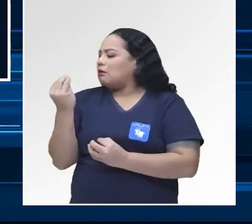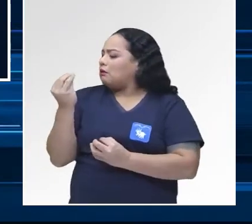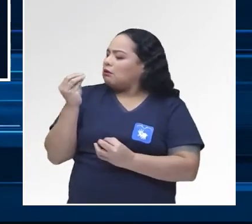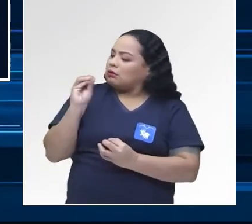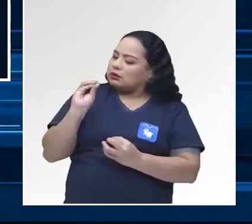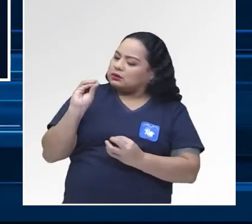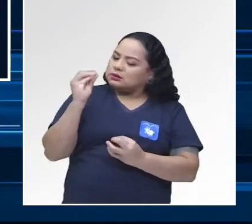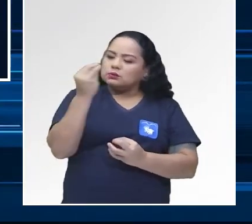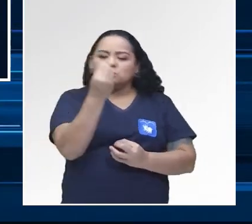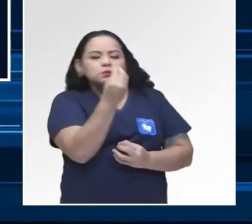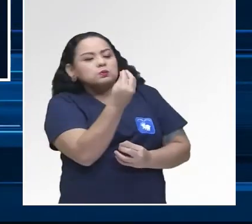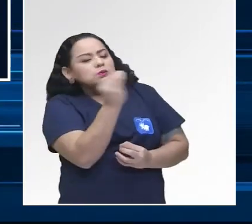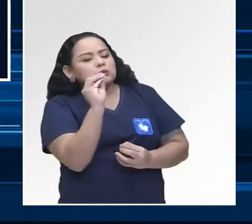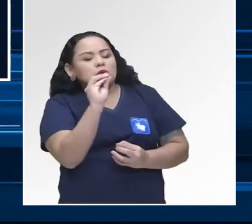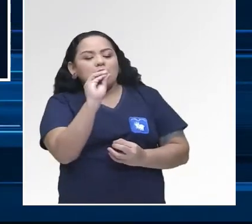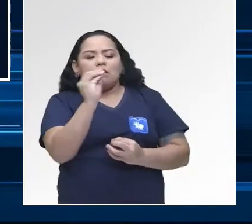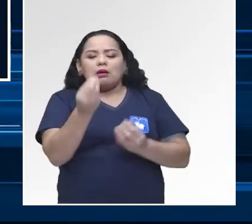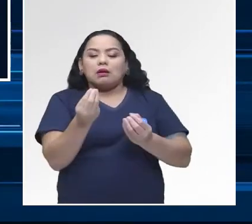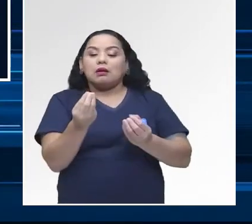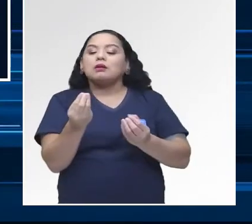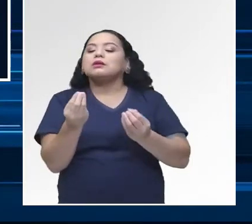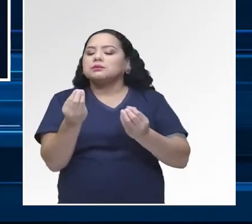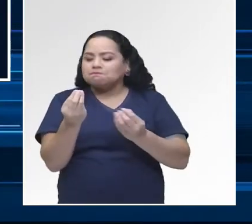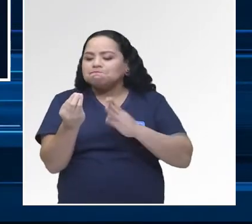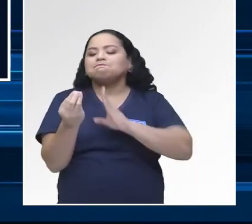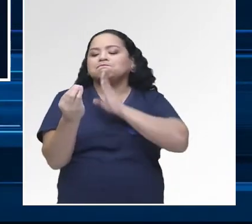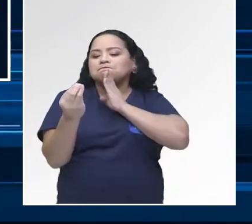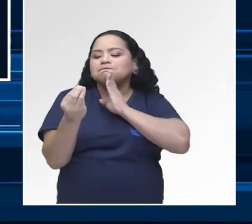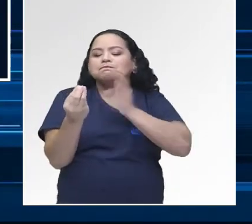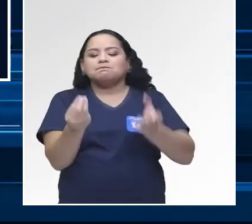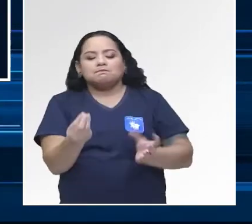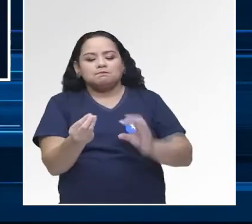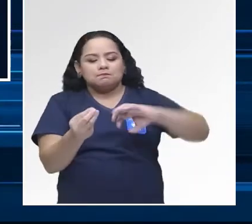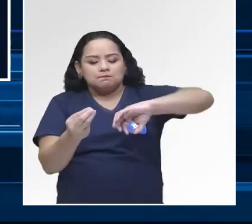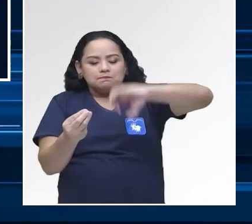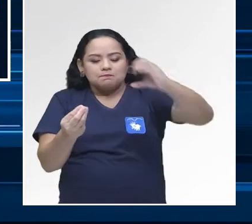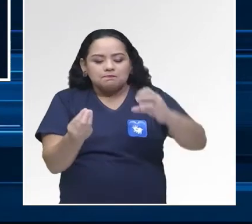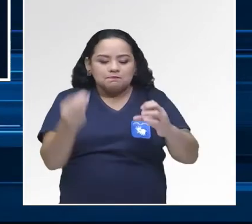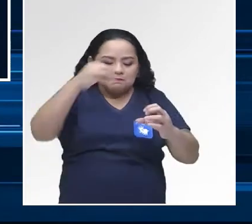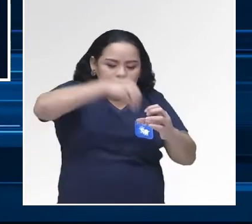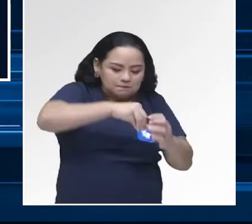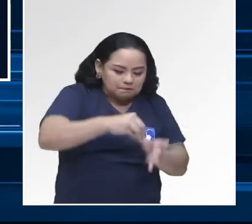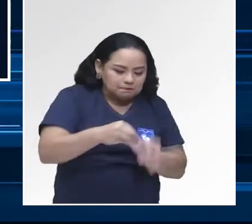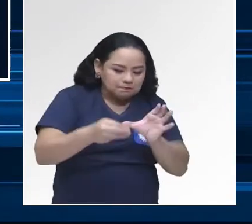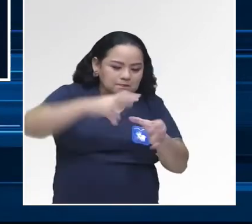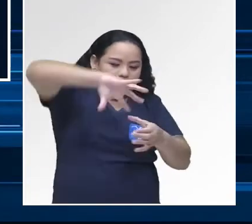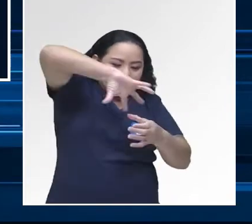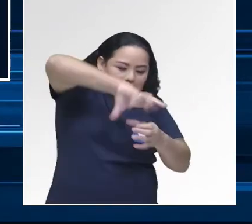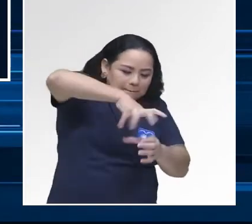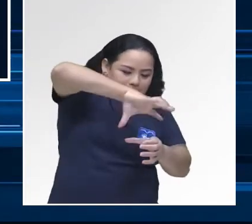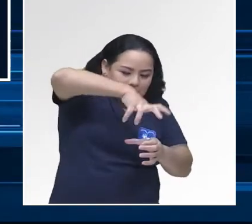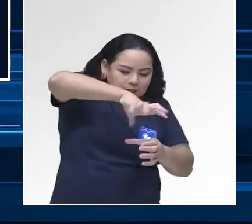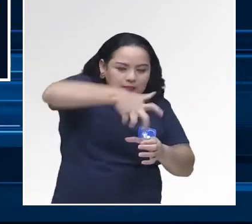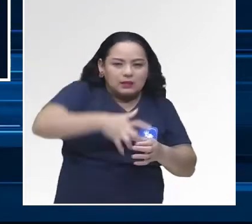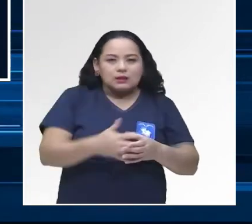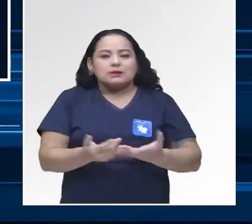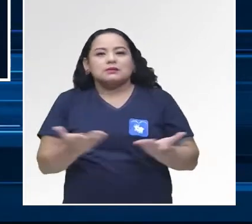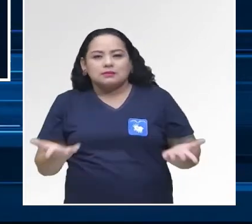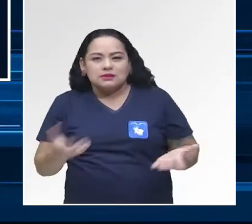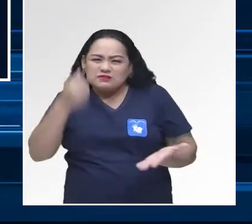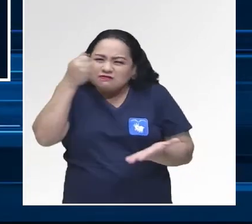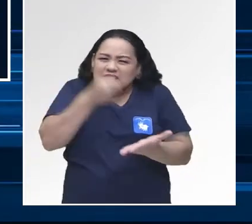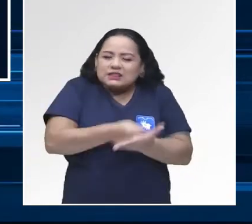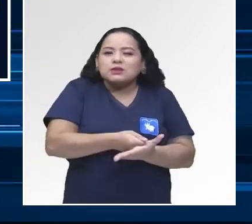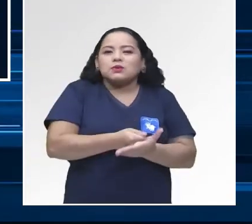observar e depois colocar de volta. Isso é rigor, não é de qualquer jeito, certo? É